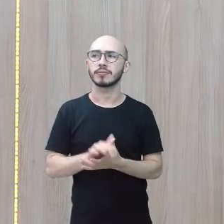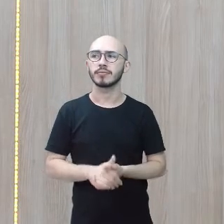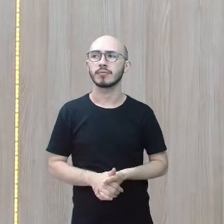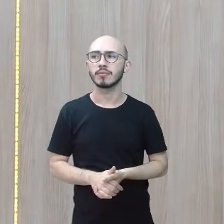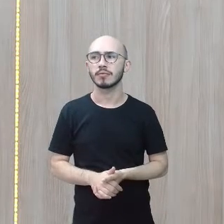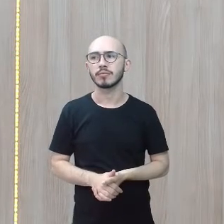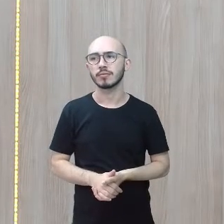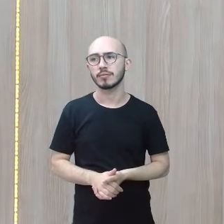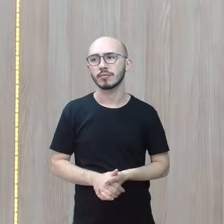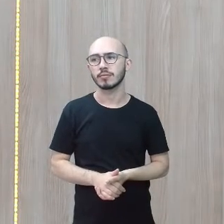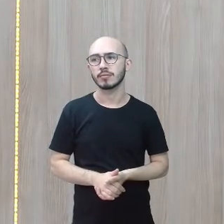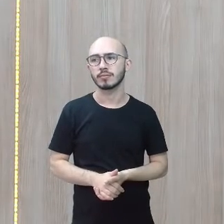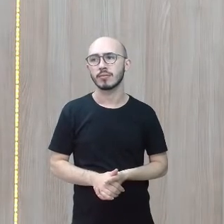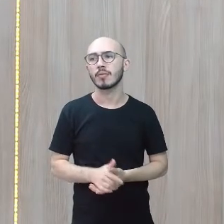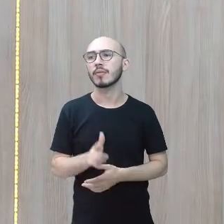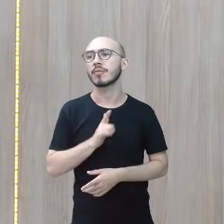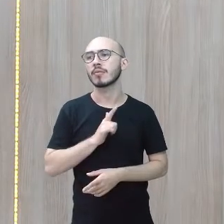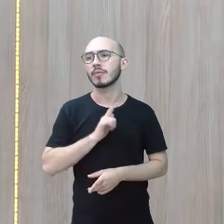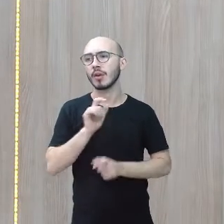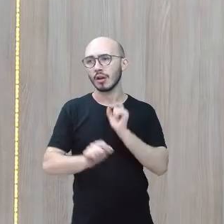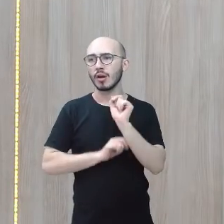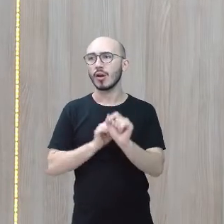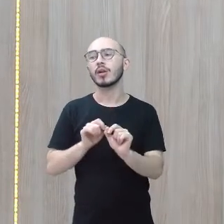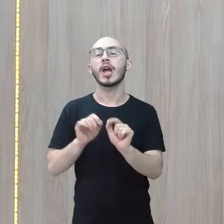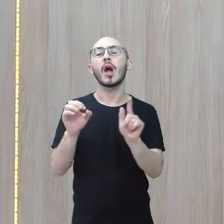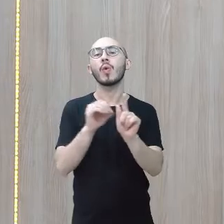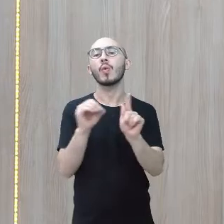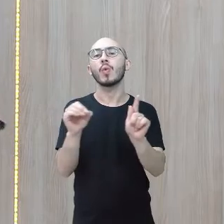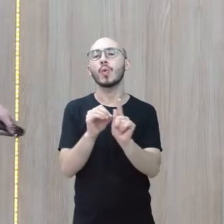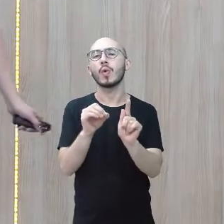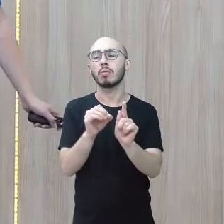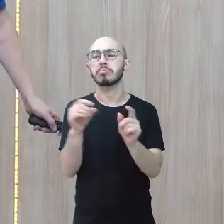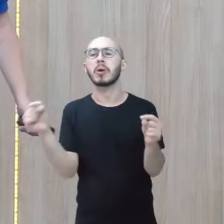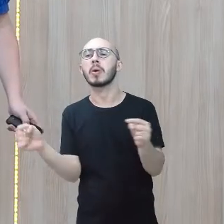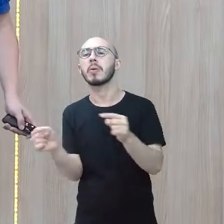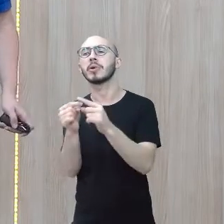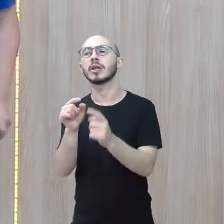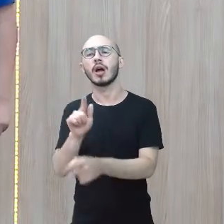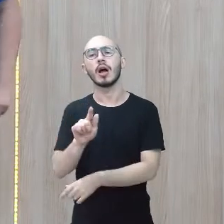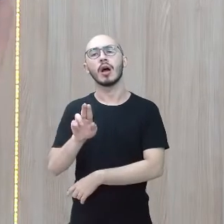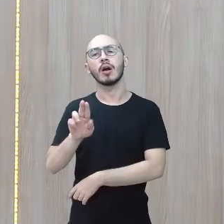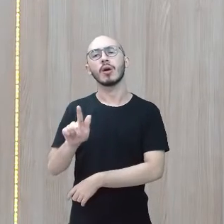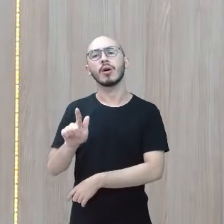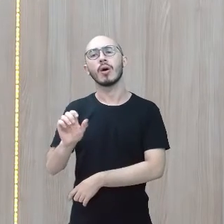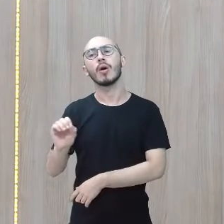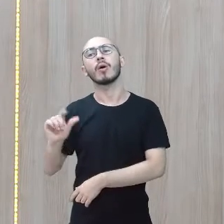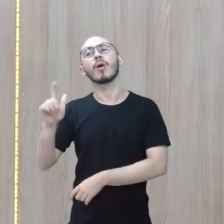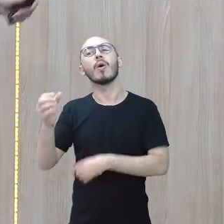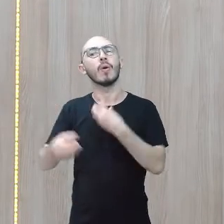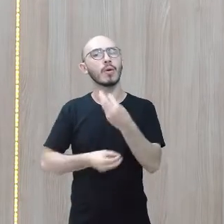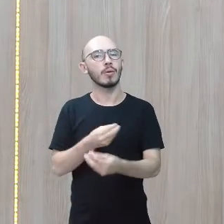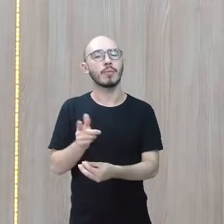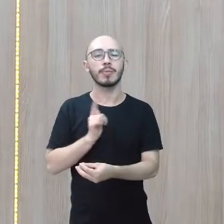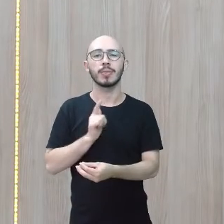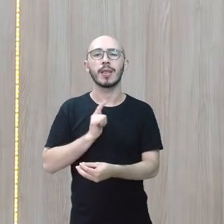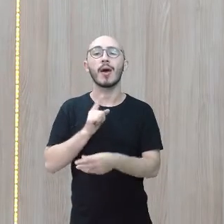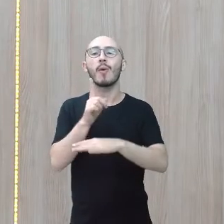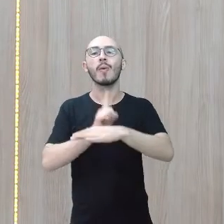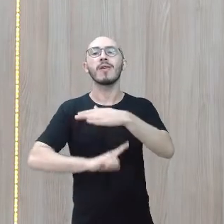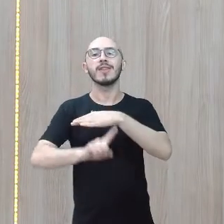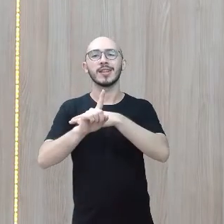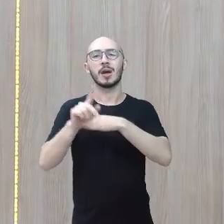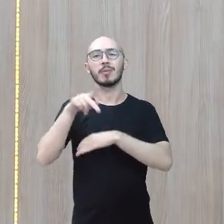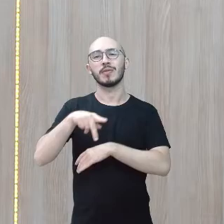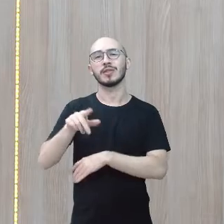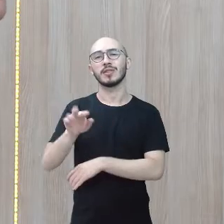nome Google e o número Google, né? O que isso significa? E também tem o professor Tiago ali, ó, fazendo um exercício para instigar a